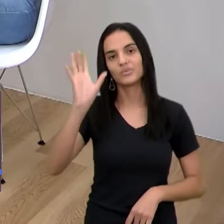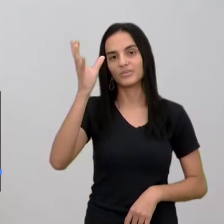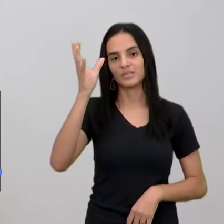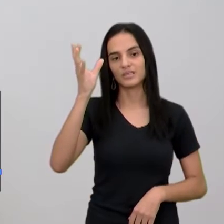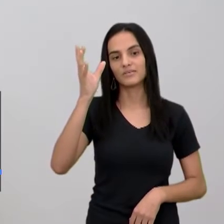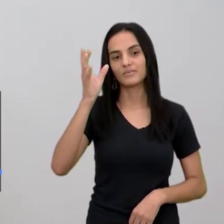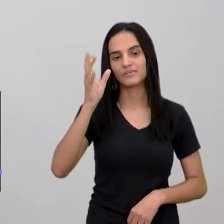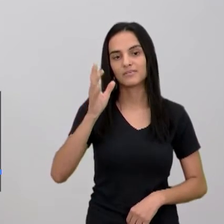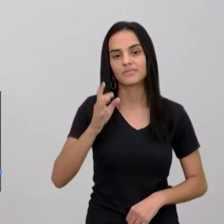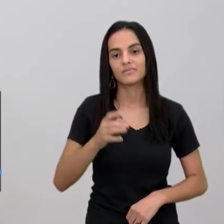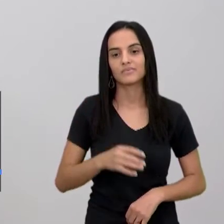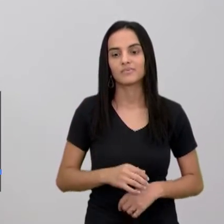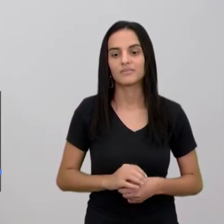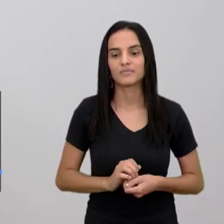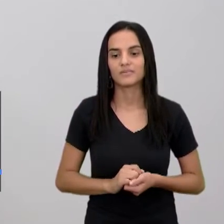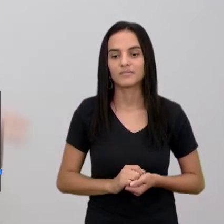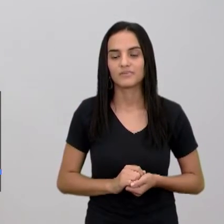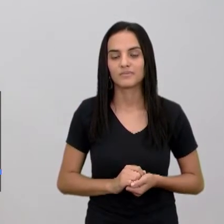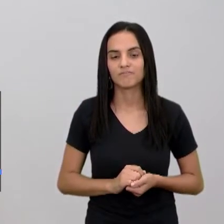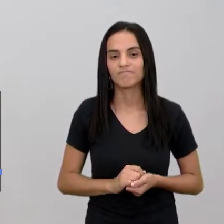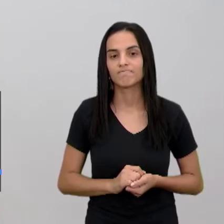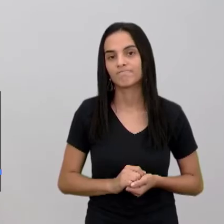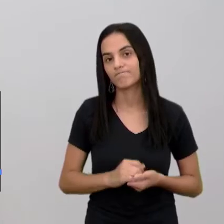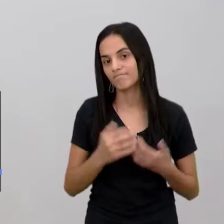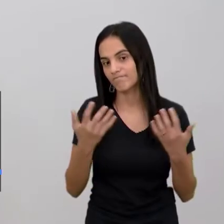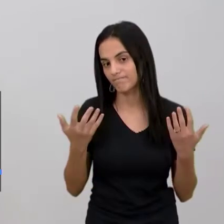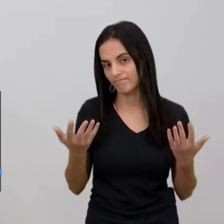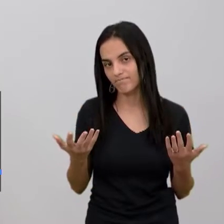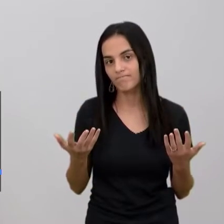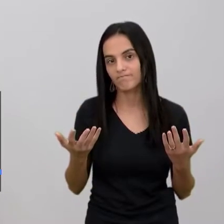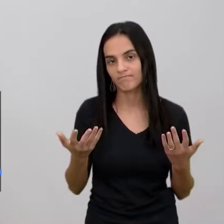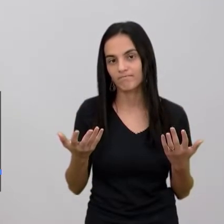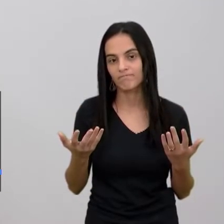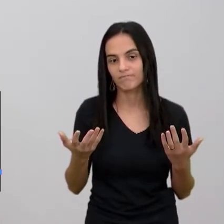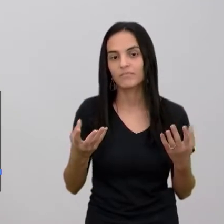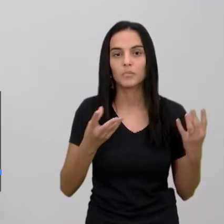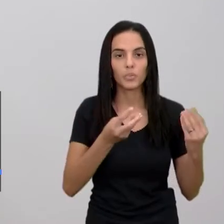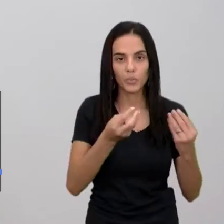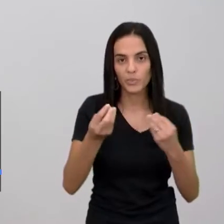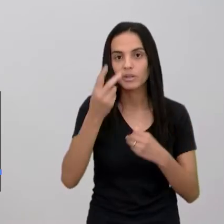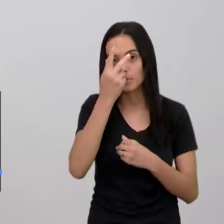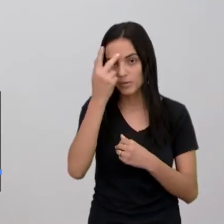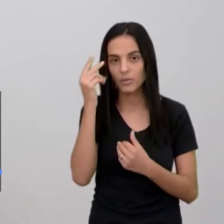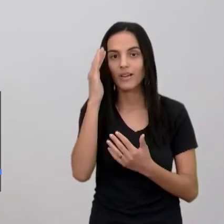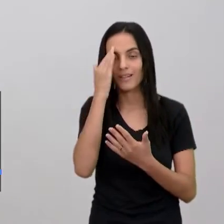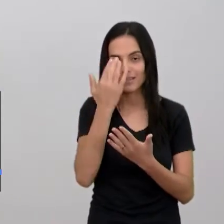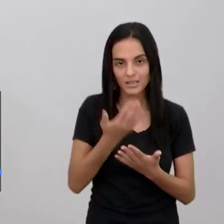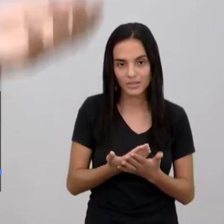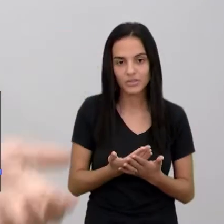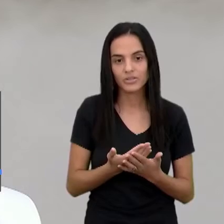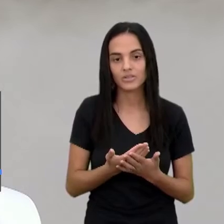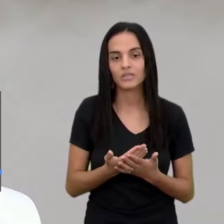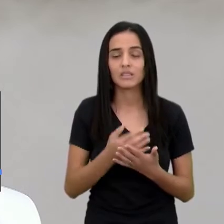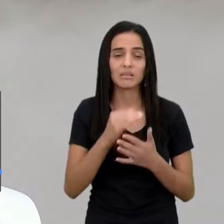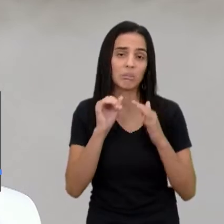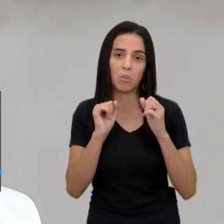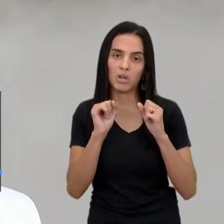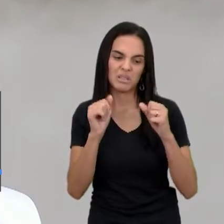uma forma que não é nem um pouco sutil. Embora muita gente acredita que seja uma grande